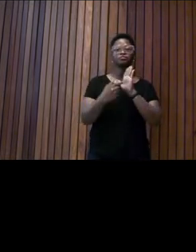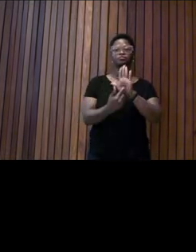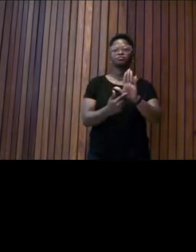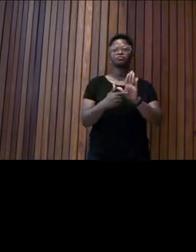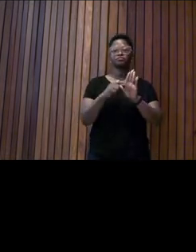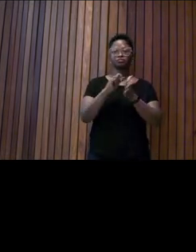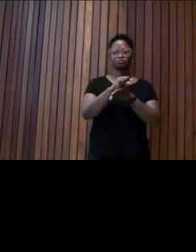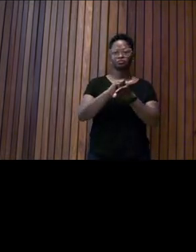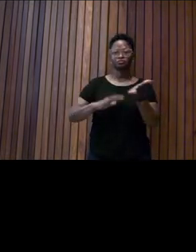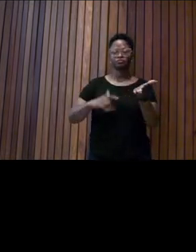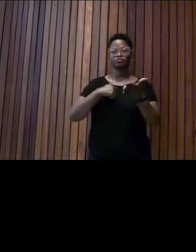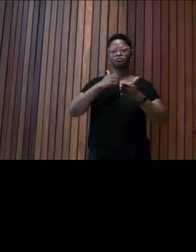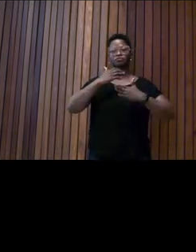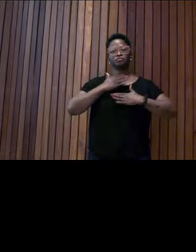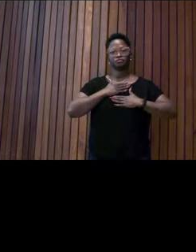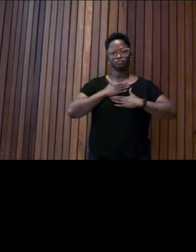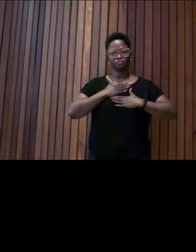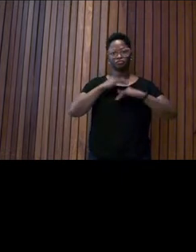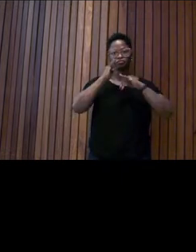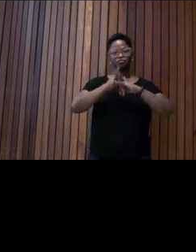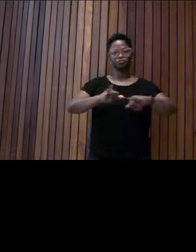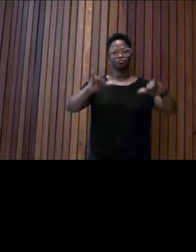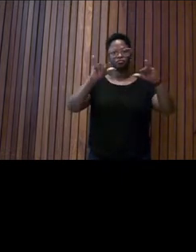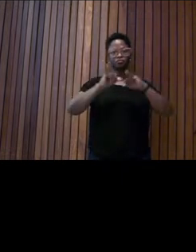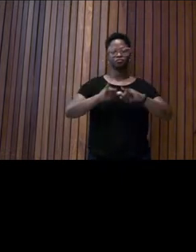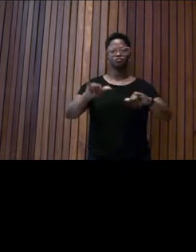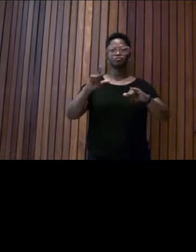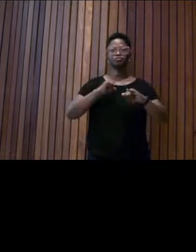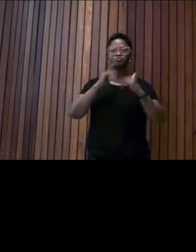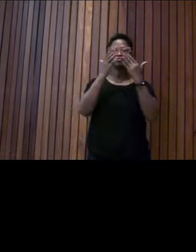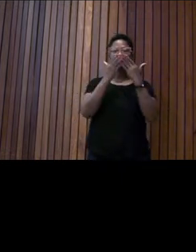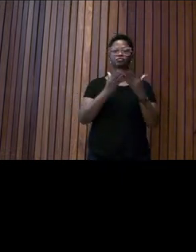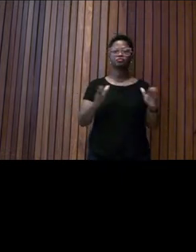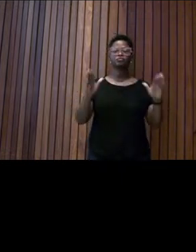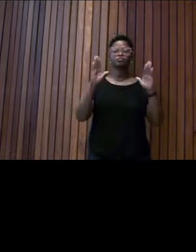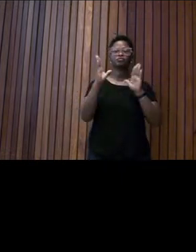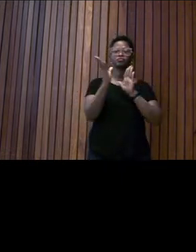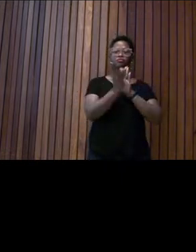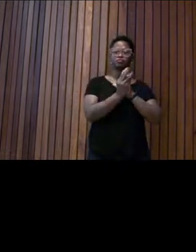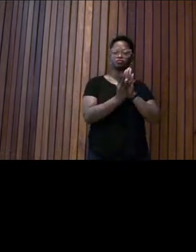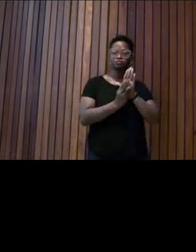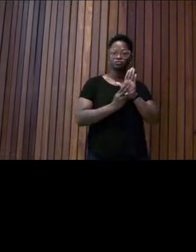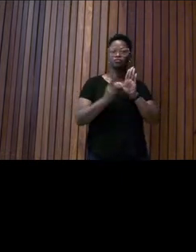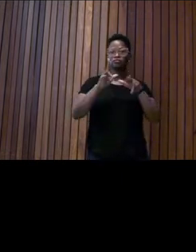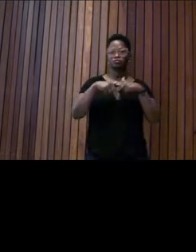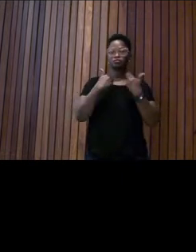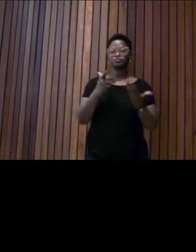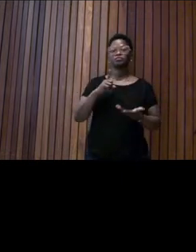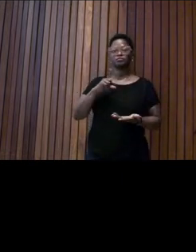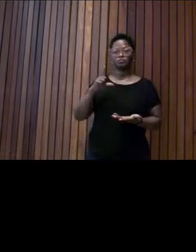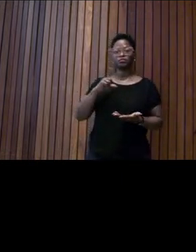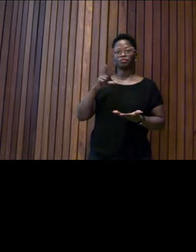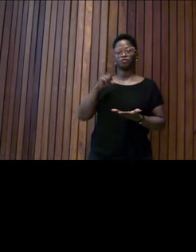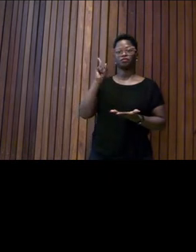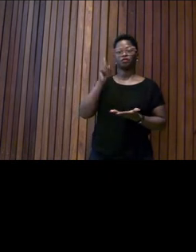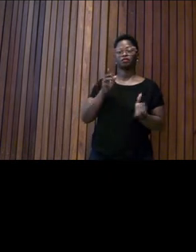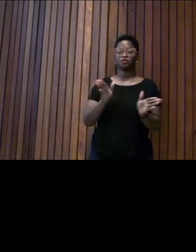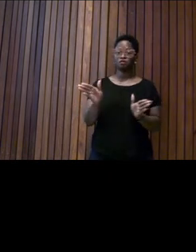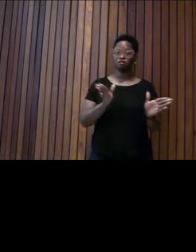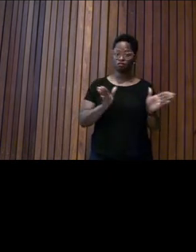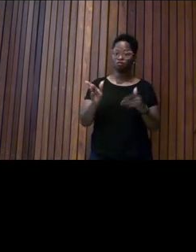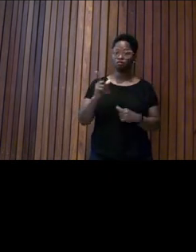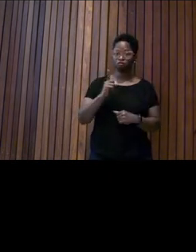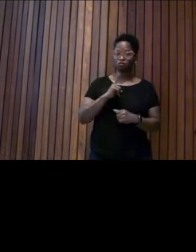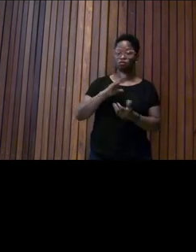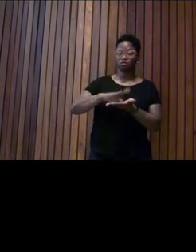dessa atividade, gostaria de informá-los que buscamos ampliar o acesso ao conteúdo e, por isso, contamos com recursos de